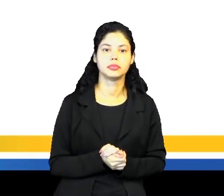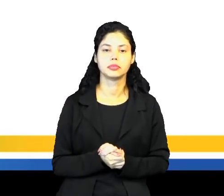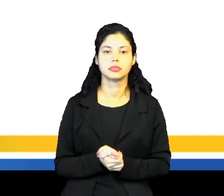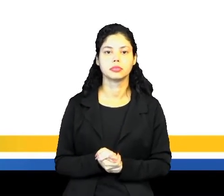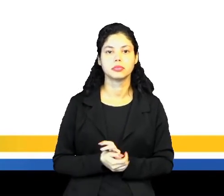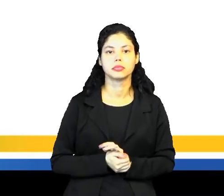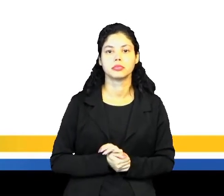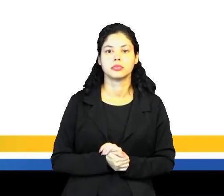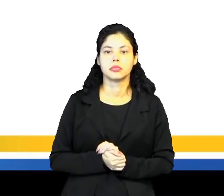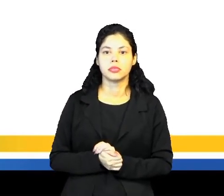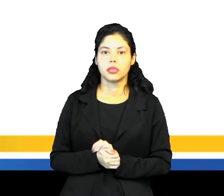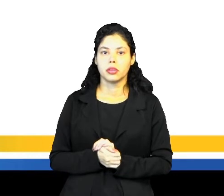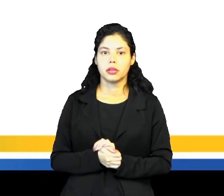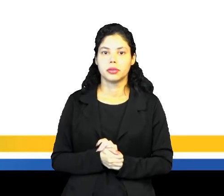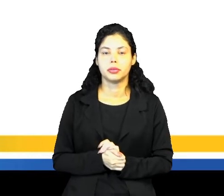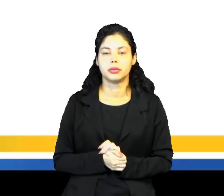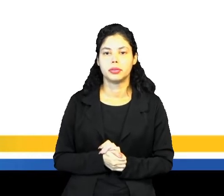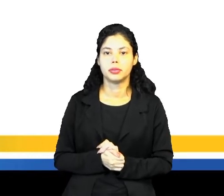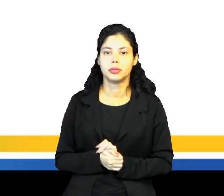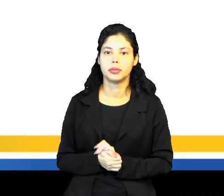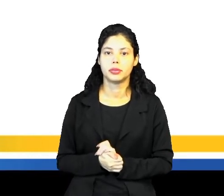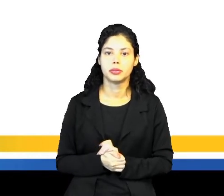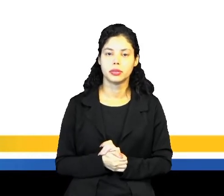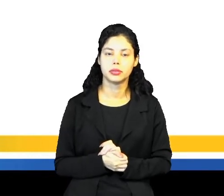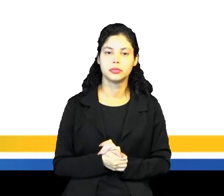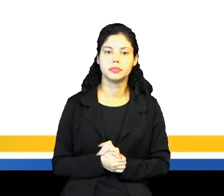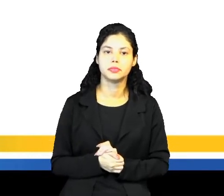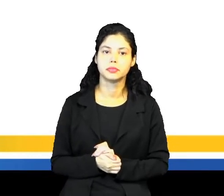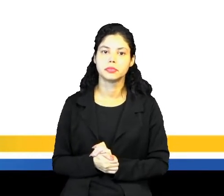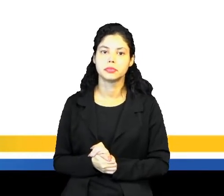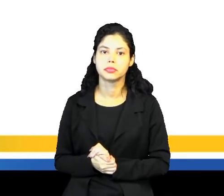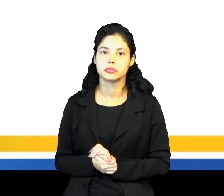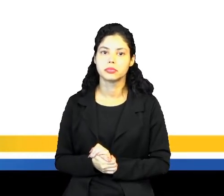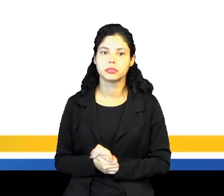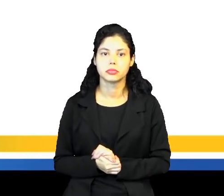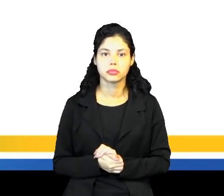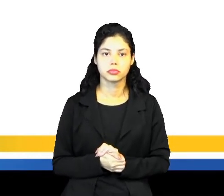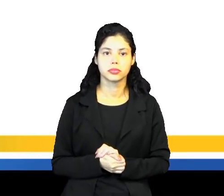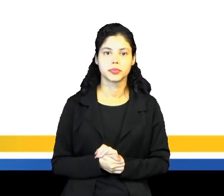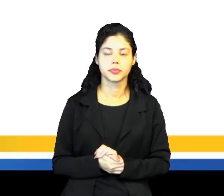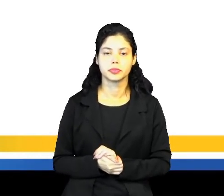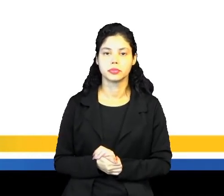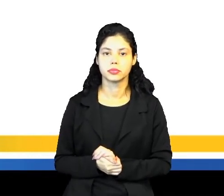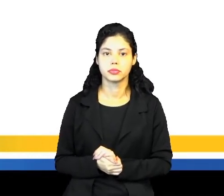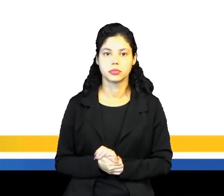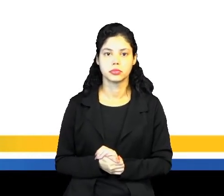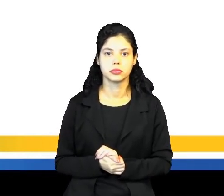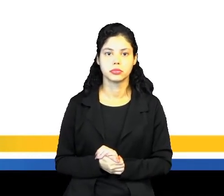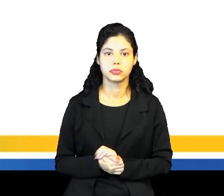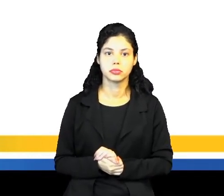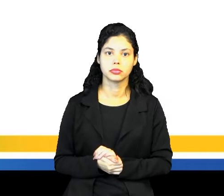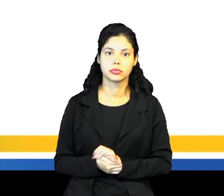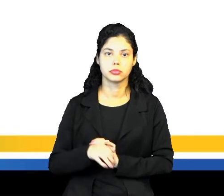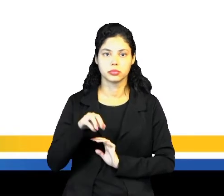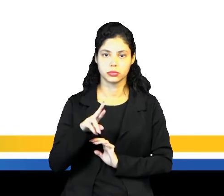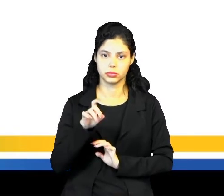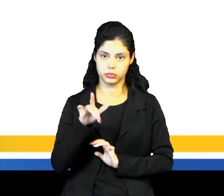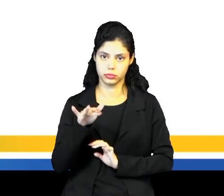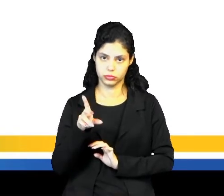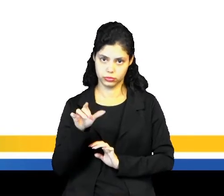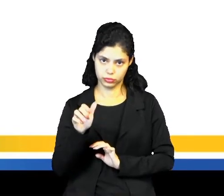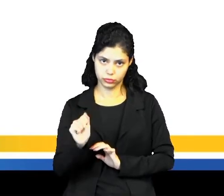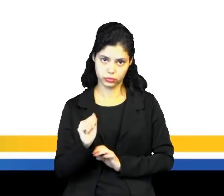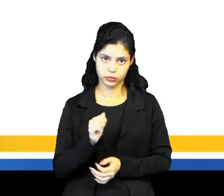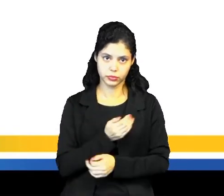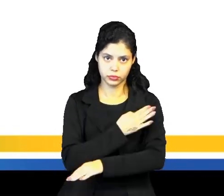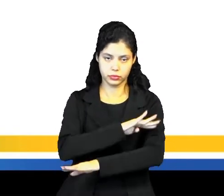Melancólico nas cordilheiras, incansável nos bosques, ou seja, melancólico nas cordilheiras, né? Cordilheira dos Andes, né? Que fica ali